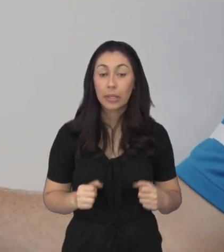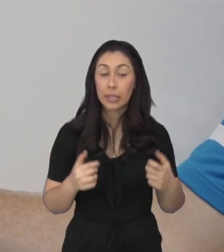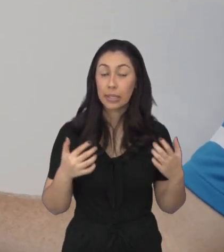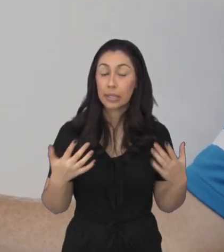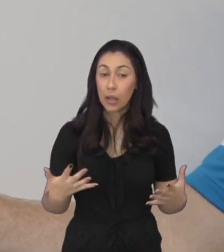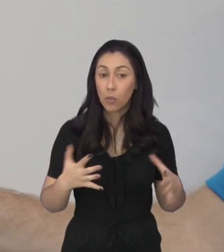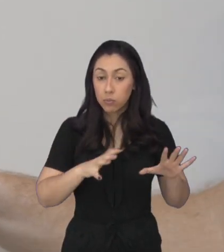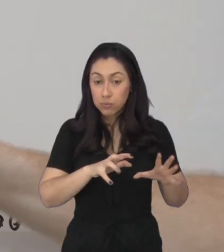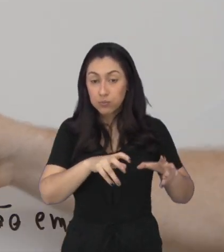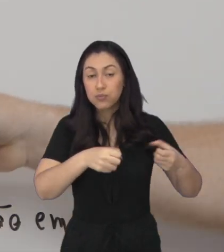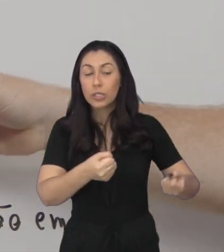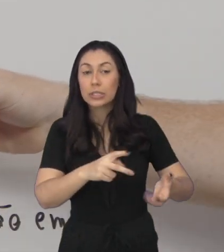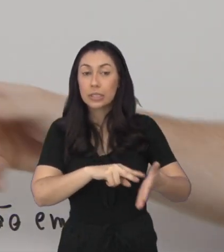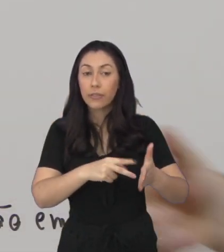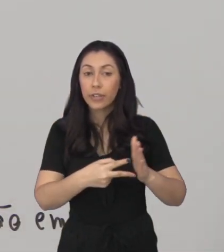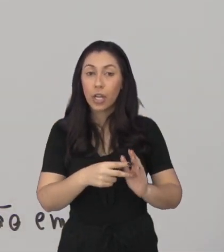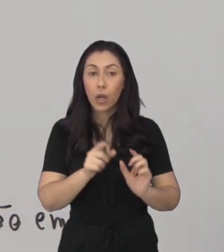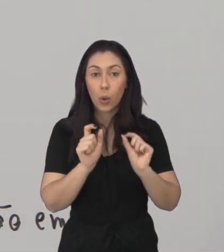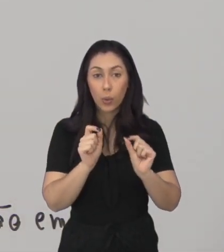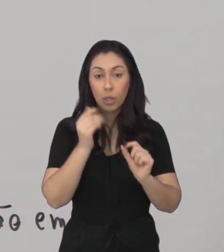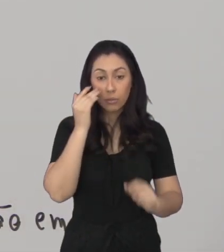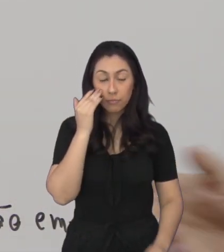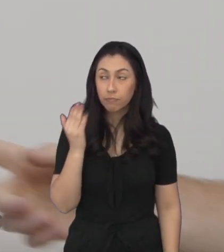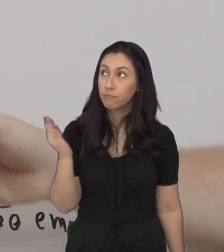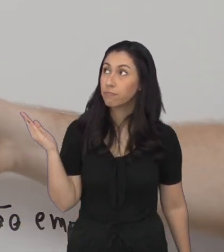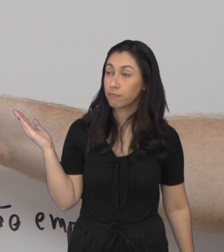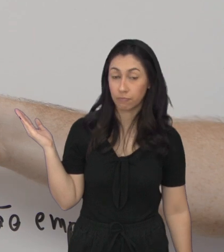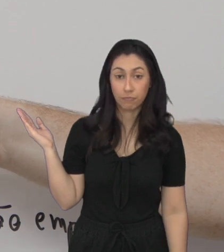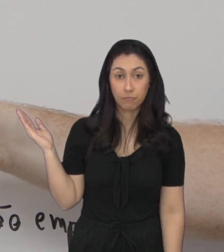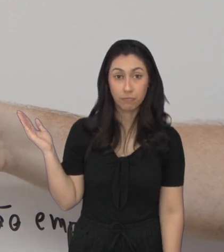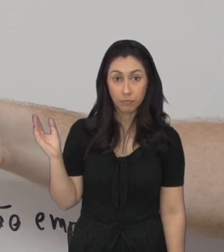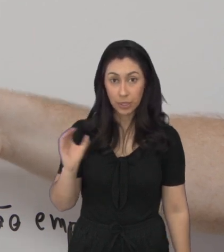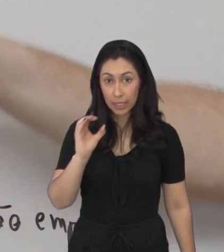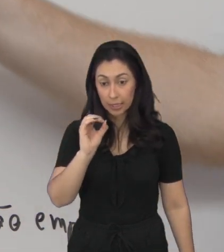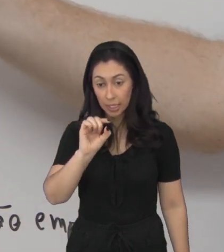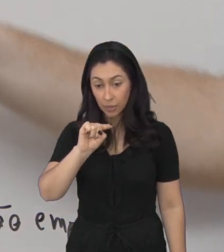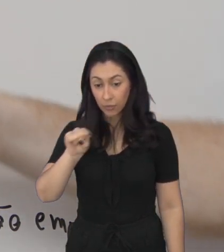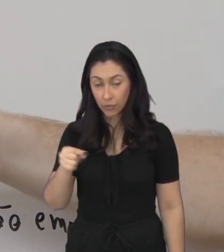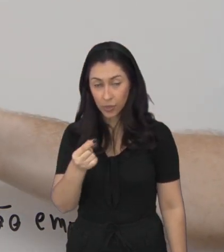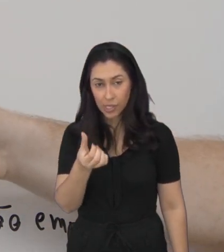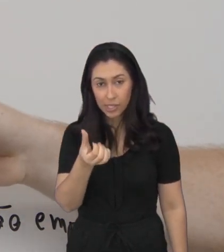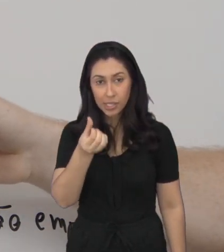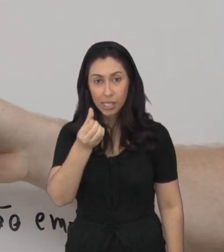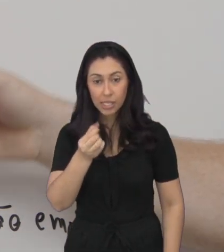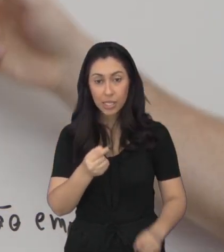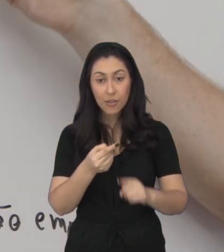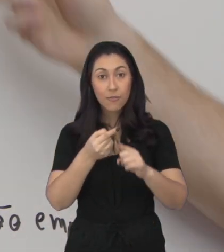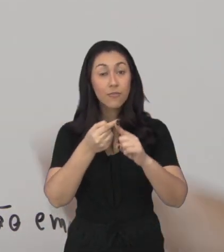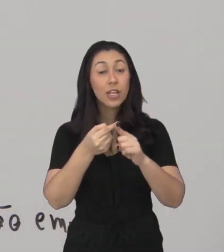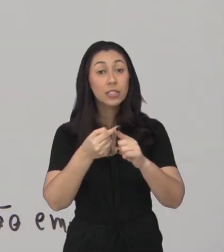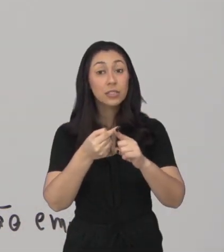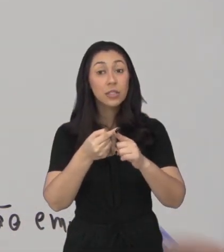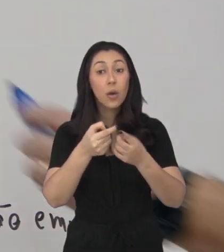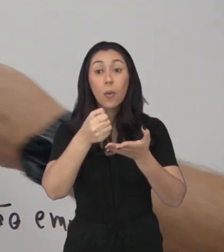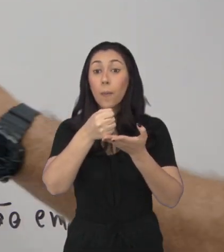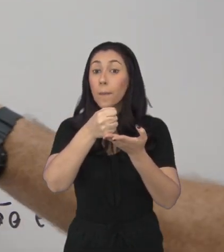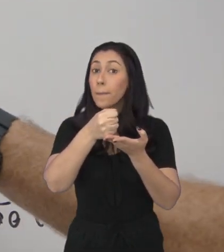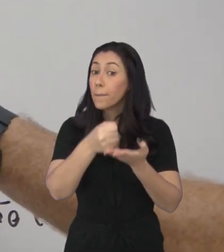estático máxima vai ser o meu coeficiente de atrito, que a questão me deu, 0,6, vezes o